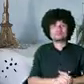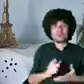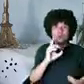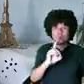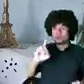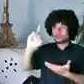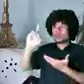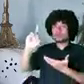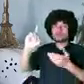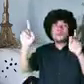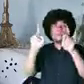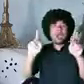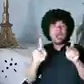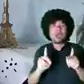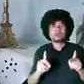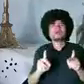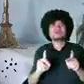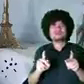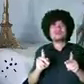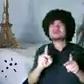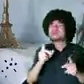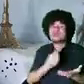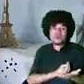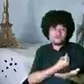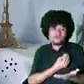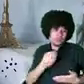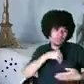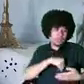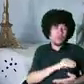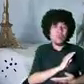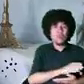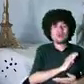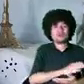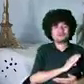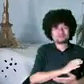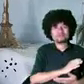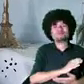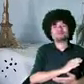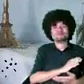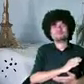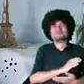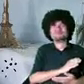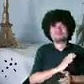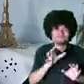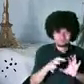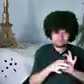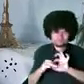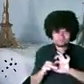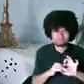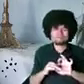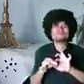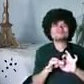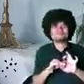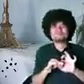Que o Deus da paz habite sempre os nossos corações, impere